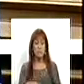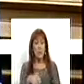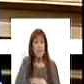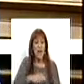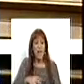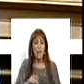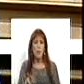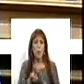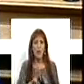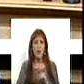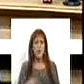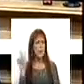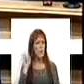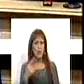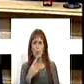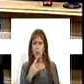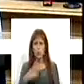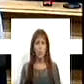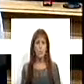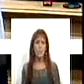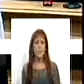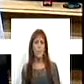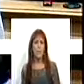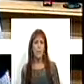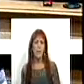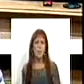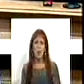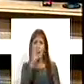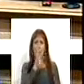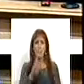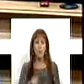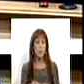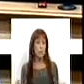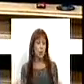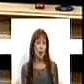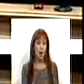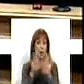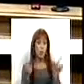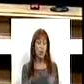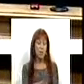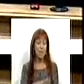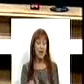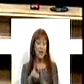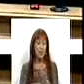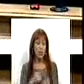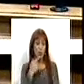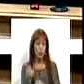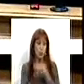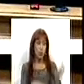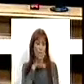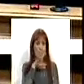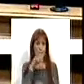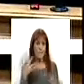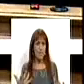e constitui-se num regime relevantíssimo. Os seus efeitos práticos são evidentes. Com base neste regime, muitas